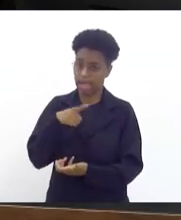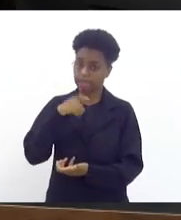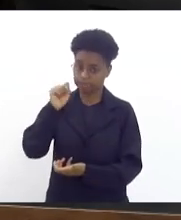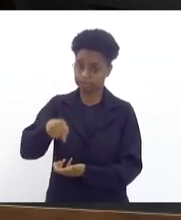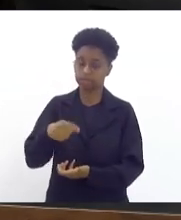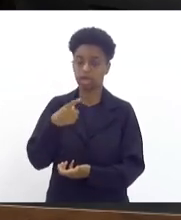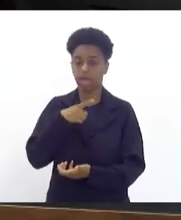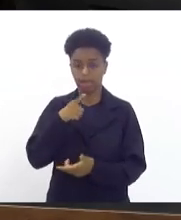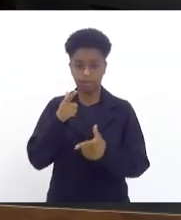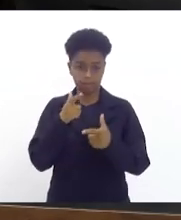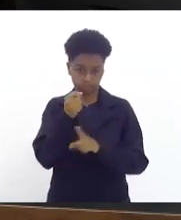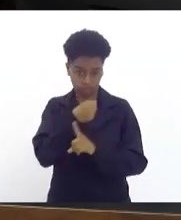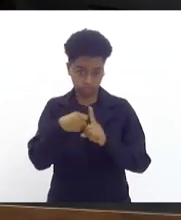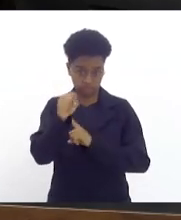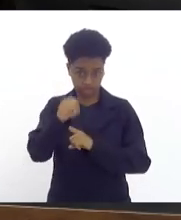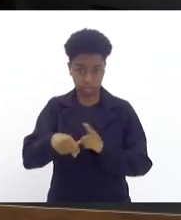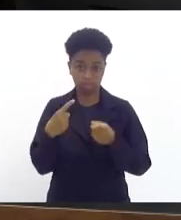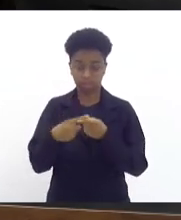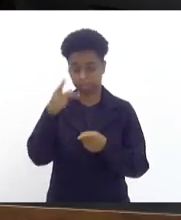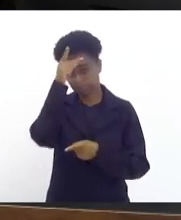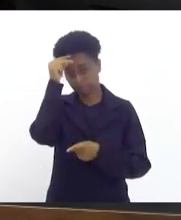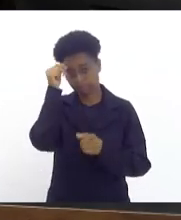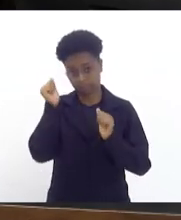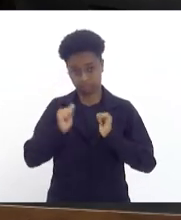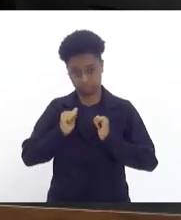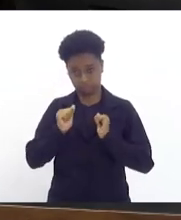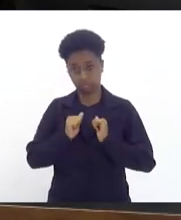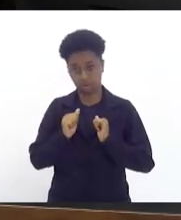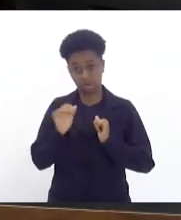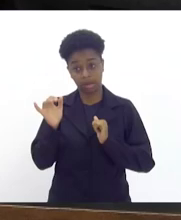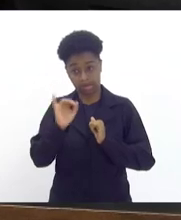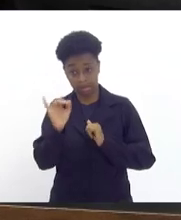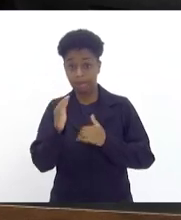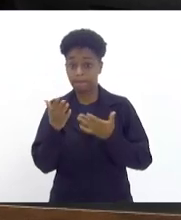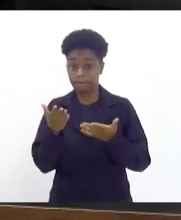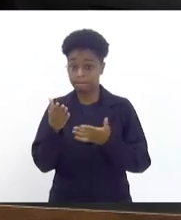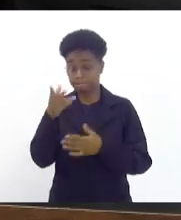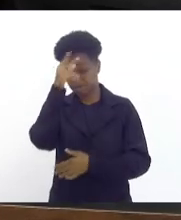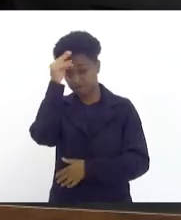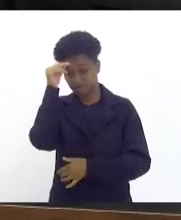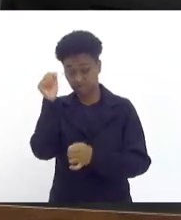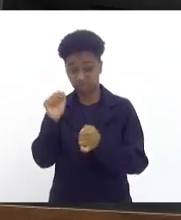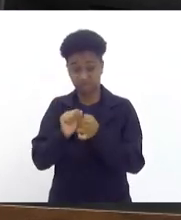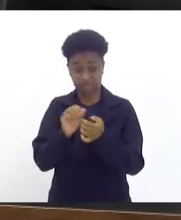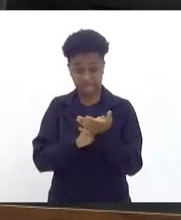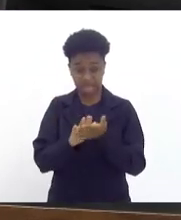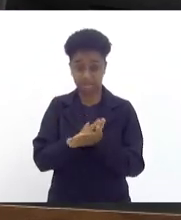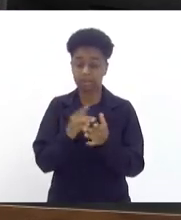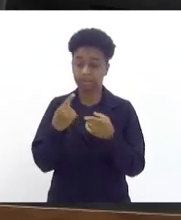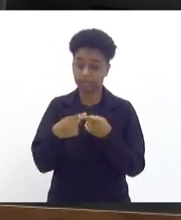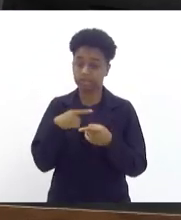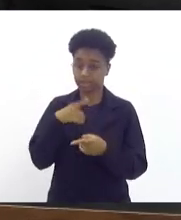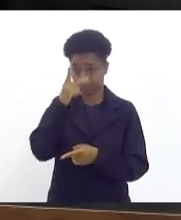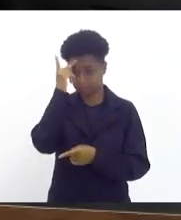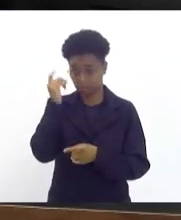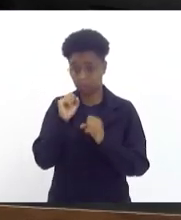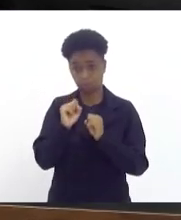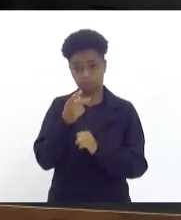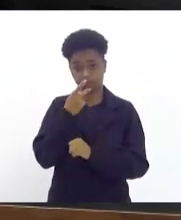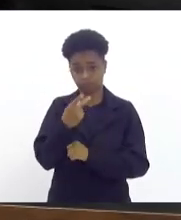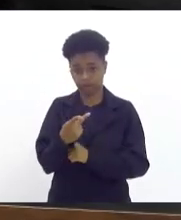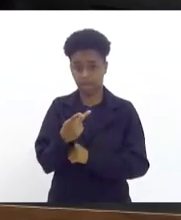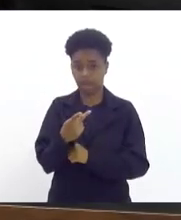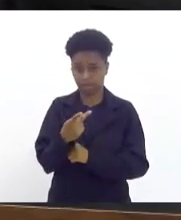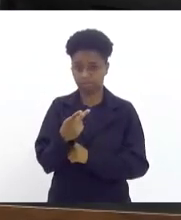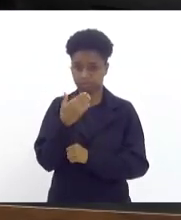que a prefeitura nada está fazendo Alô seu Prefeito tá nada faz aqui a gente vai ter uma pessoa que vai poder falar com o